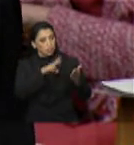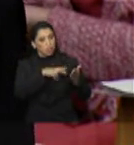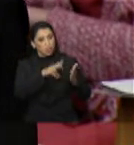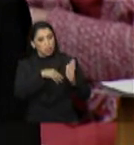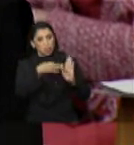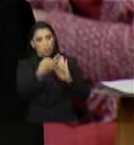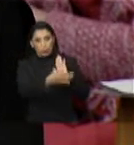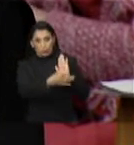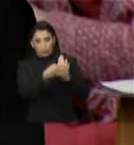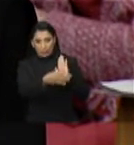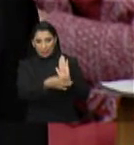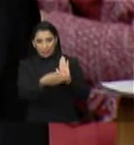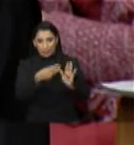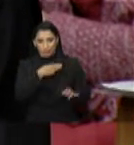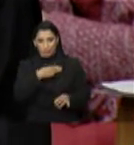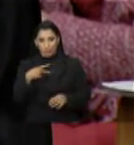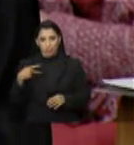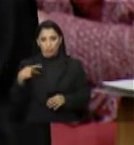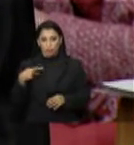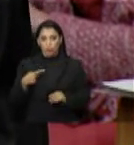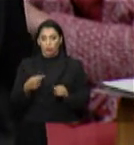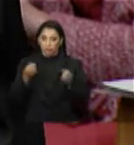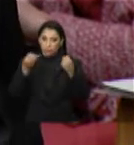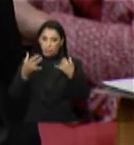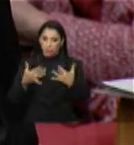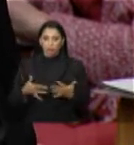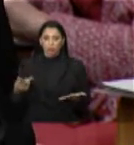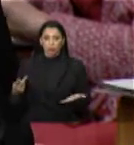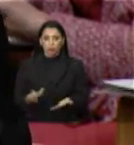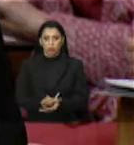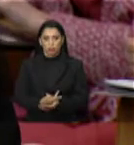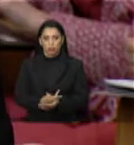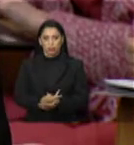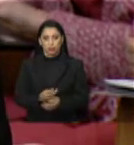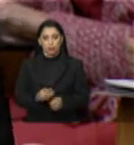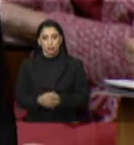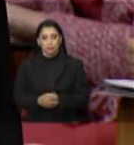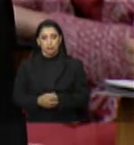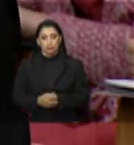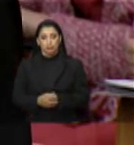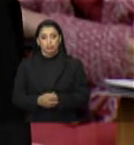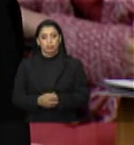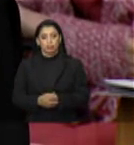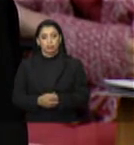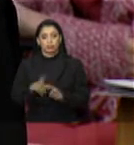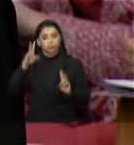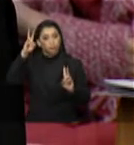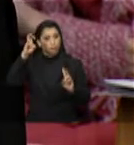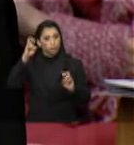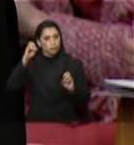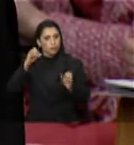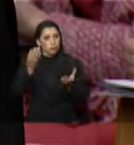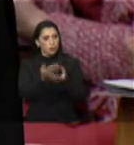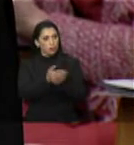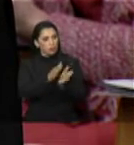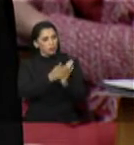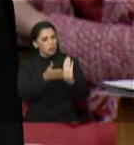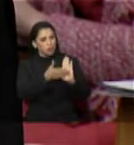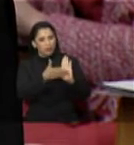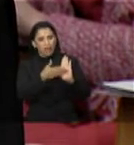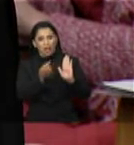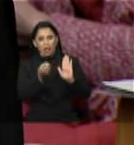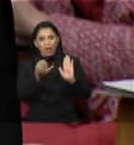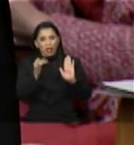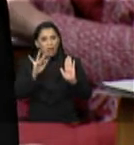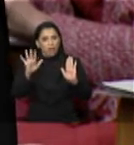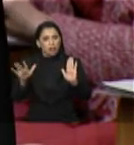Público muito bem espelhou essa realidade disse O parque está claro nos autos que não se trata de transmissão de ouro